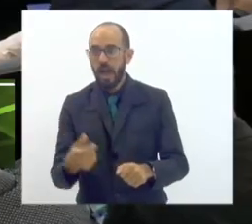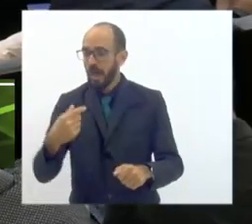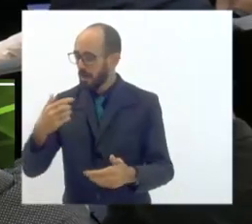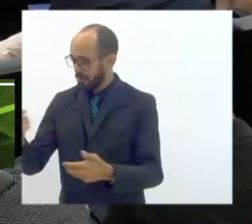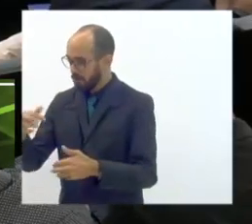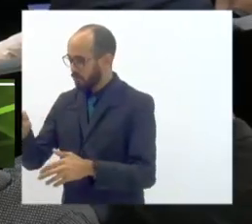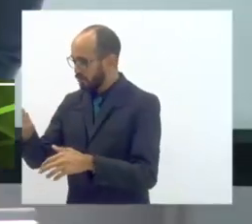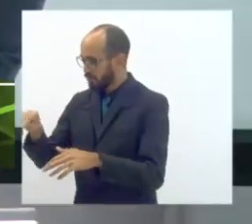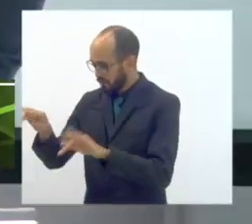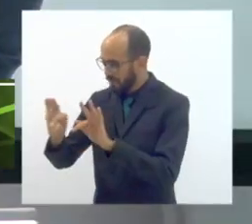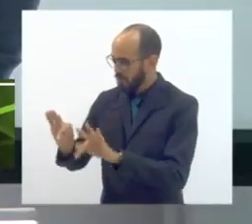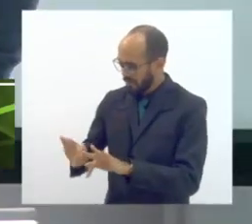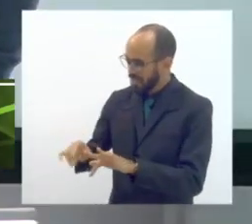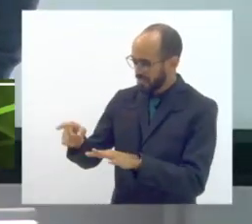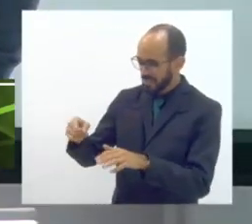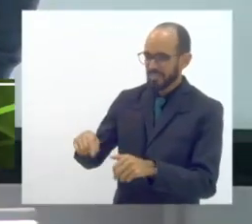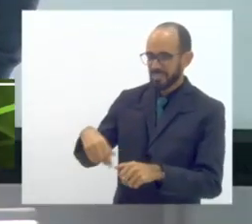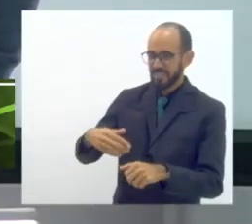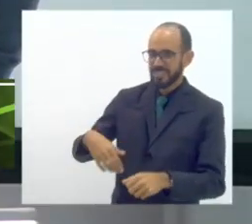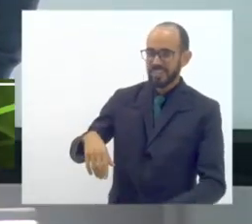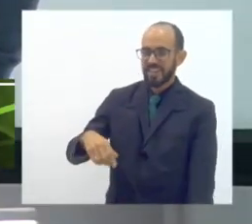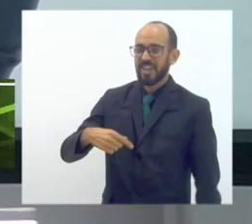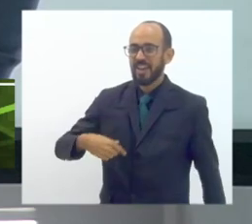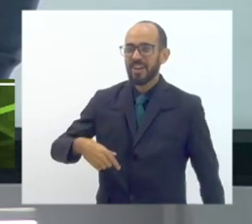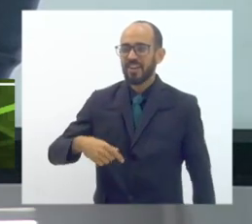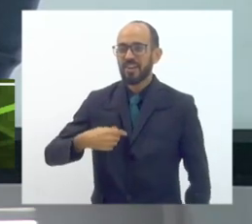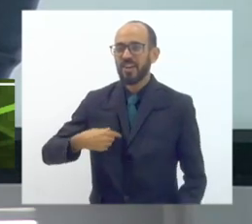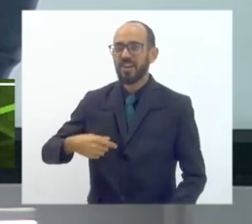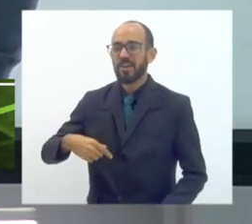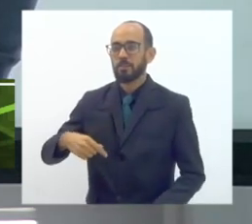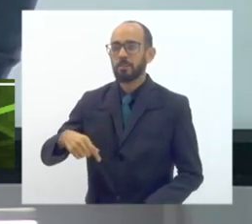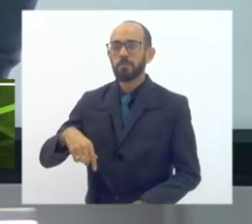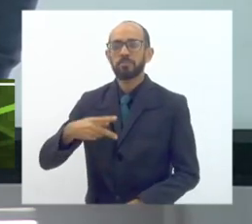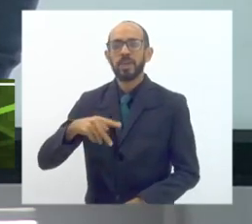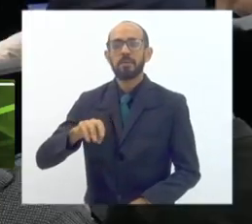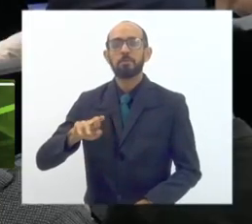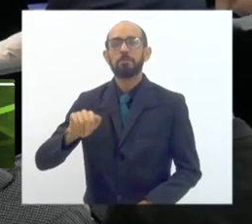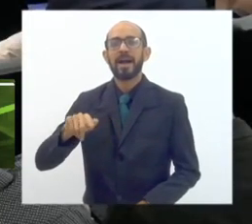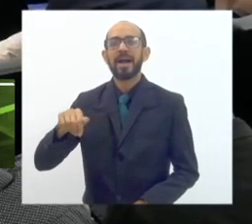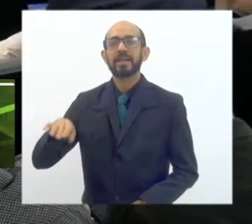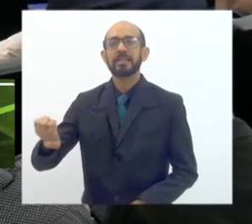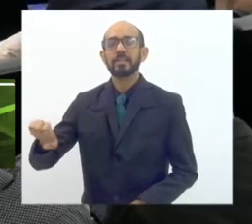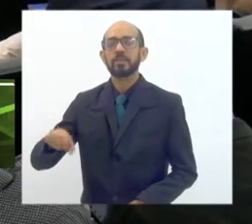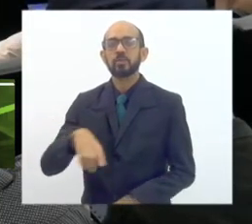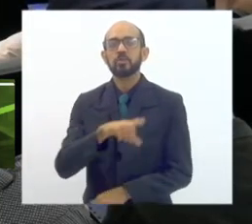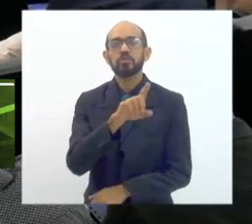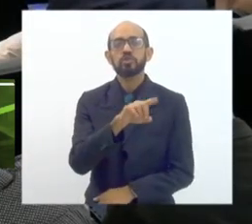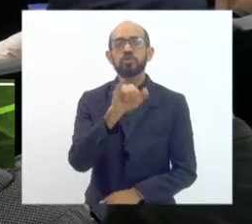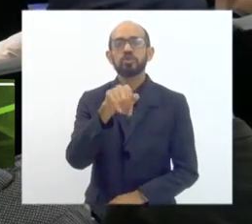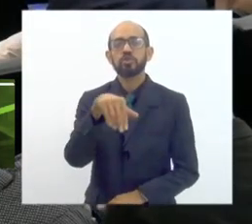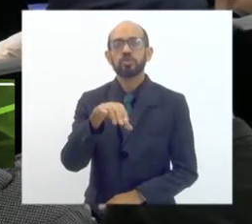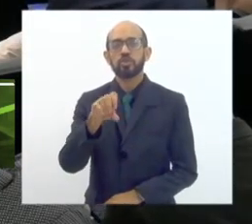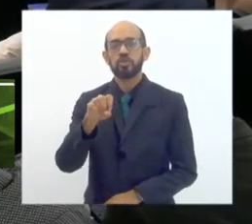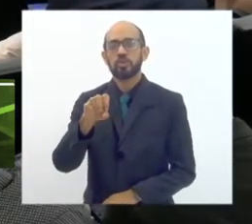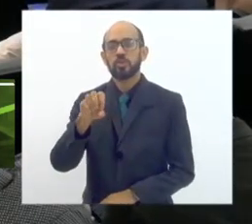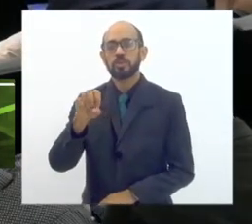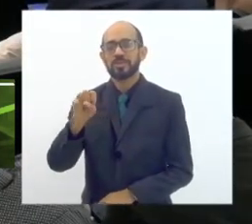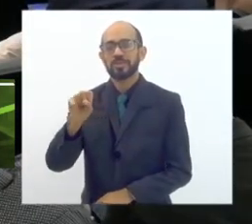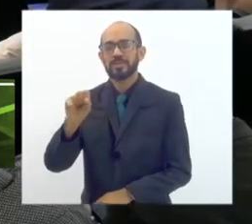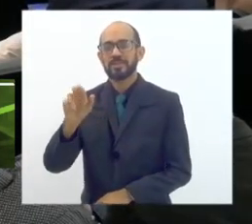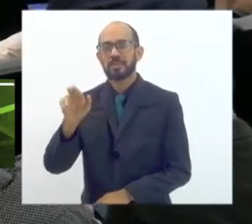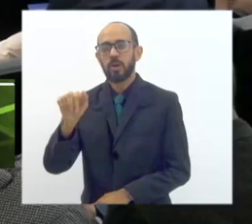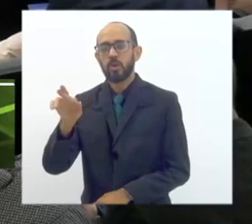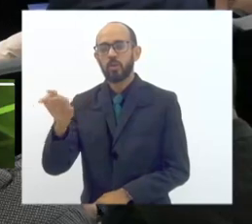prefeito. Levar o Alfredão lá no... Como é que chama o parque do? Dinossauro. Dinossauro. E